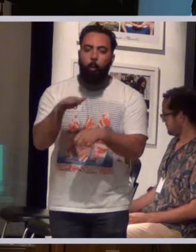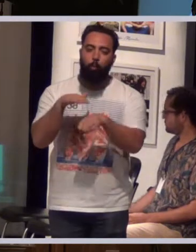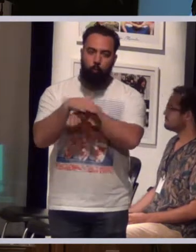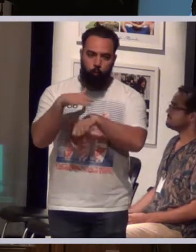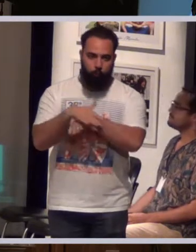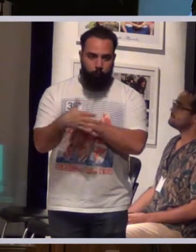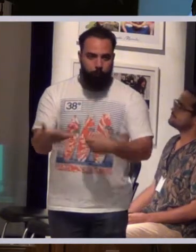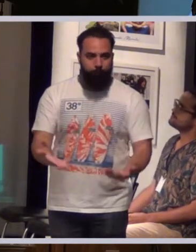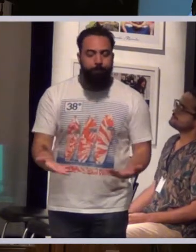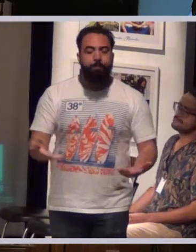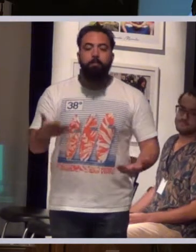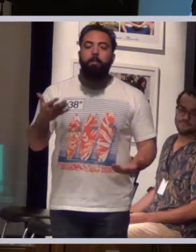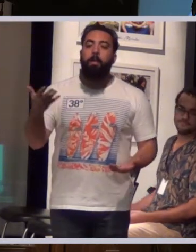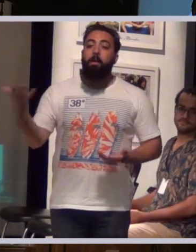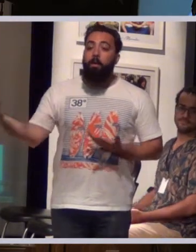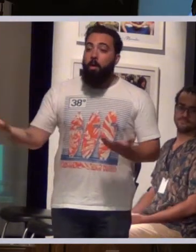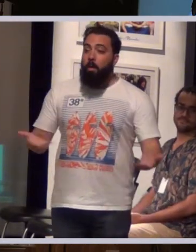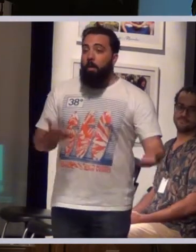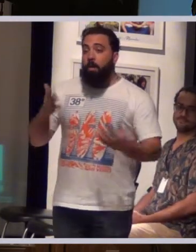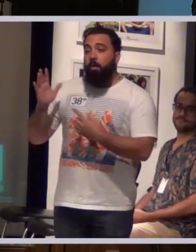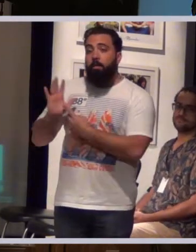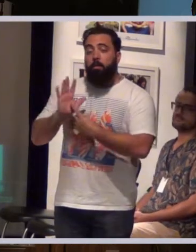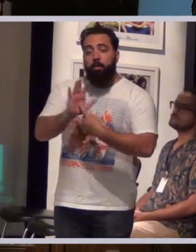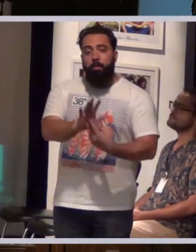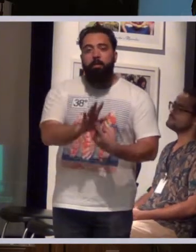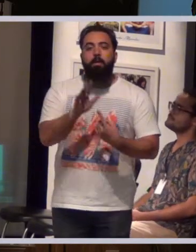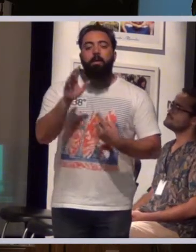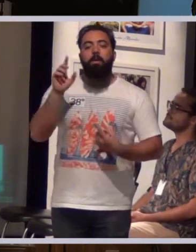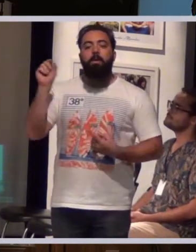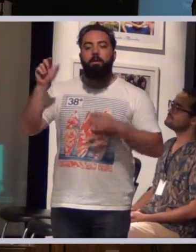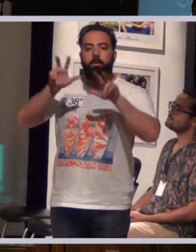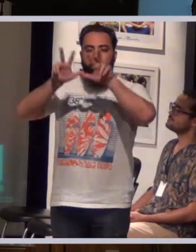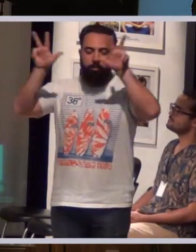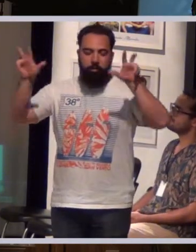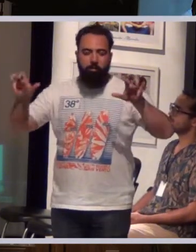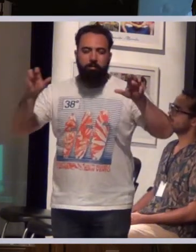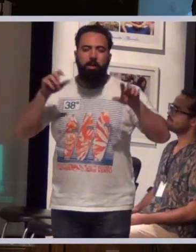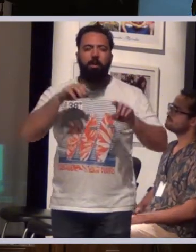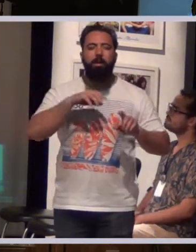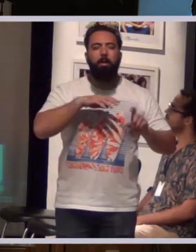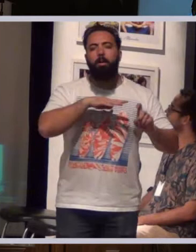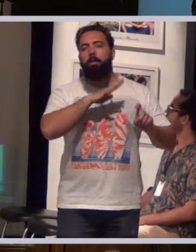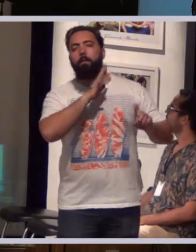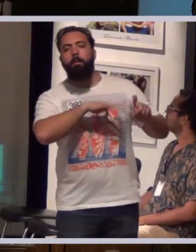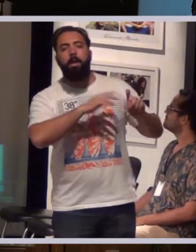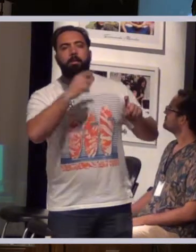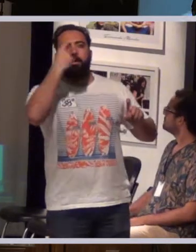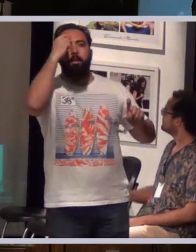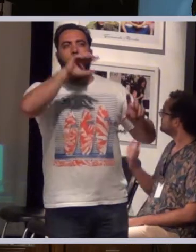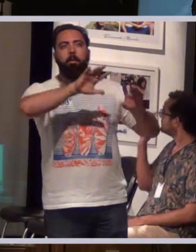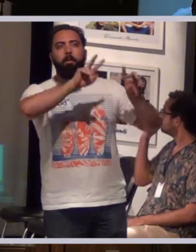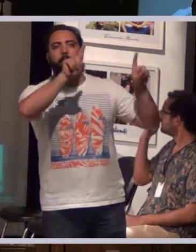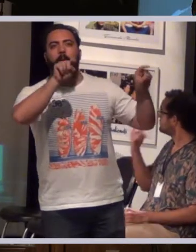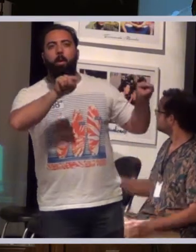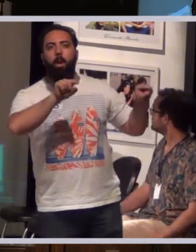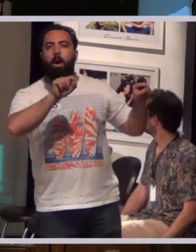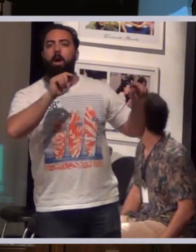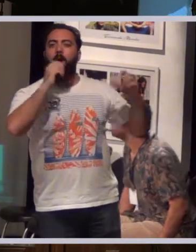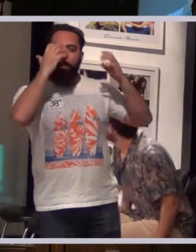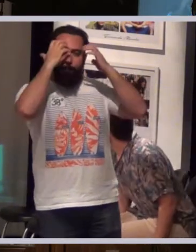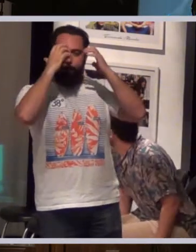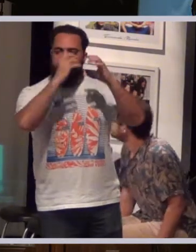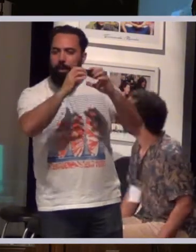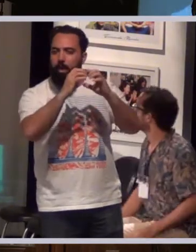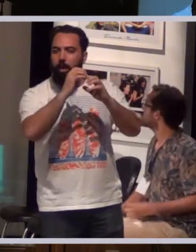noite. Eu venho apresentar, o título é O Mito na Paralisia Cerebral e o que